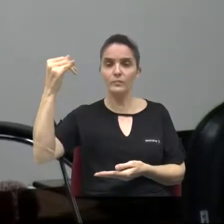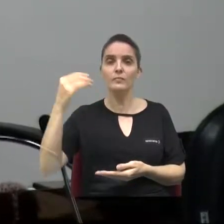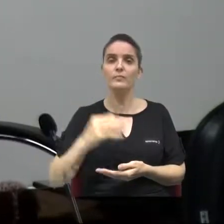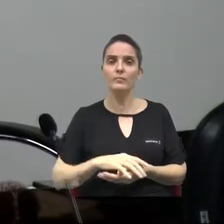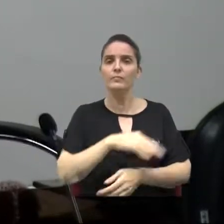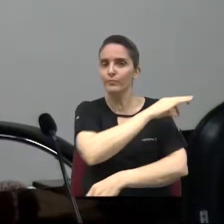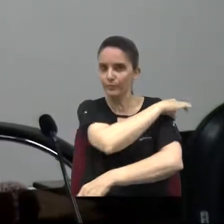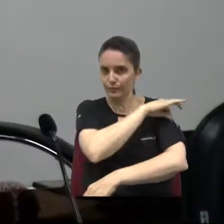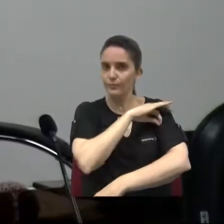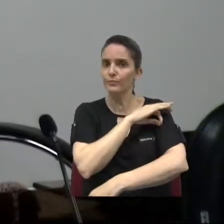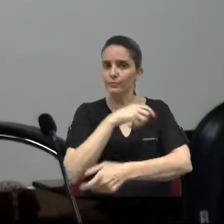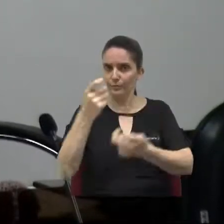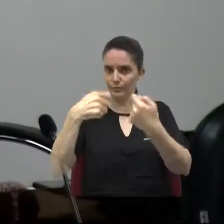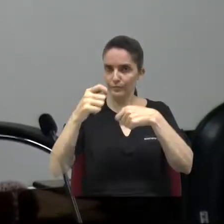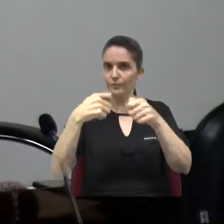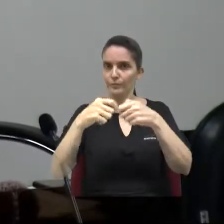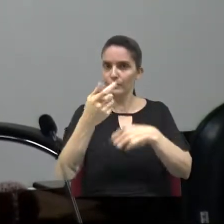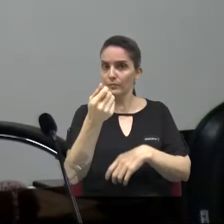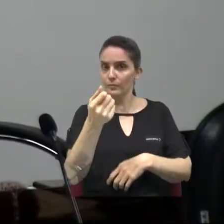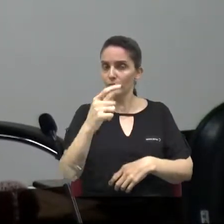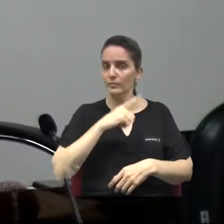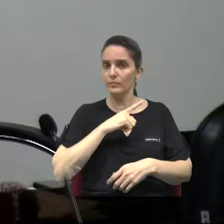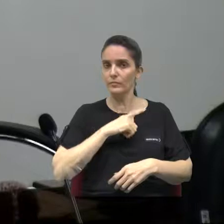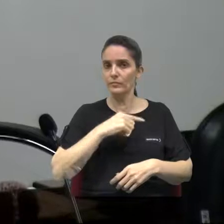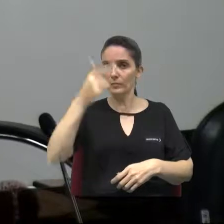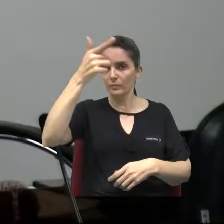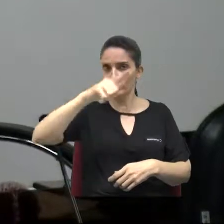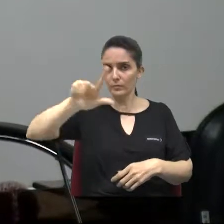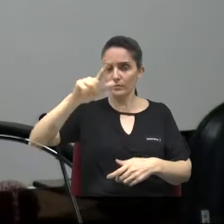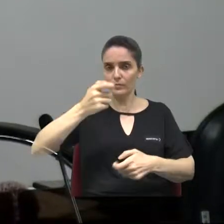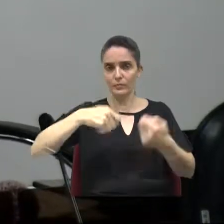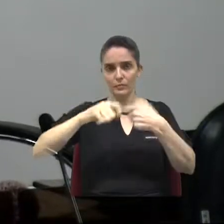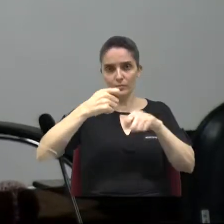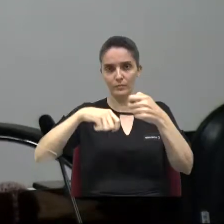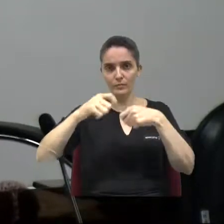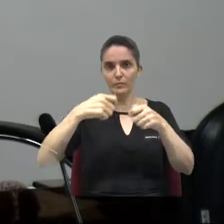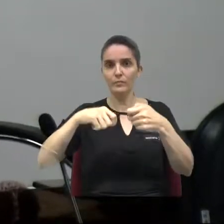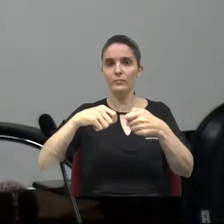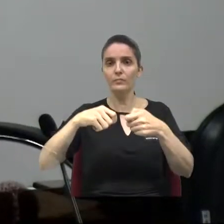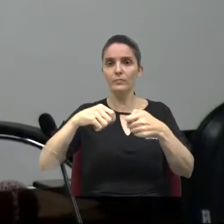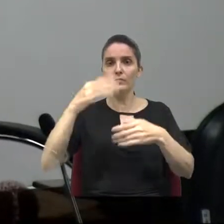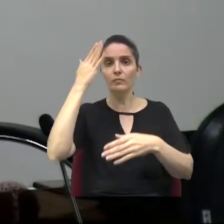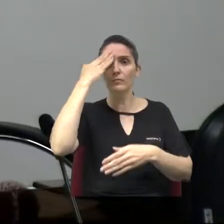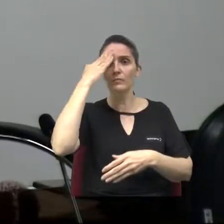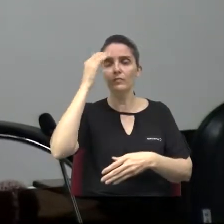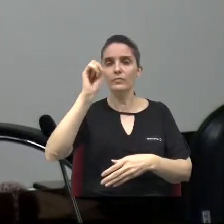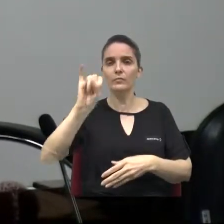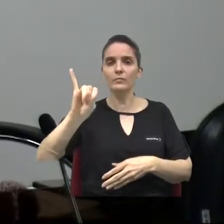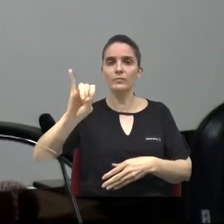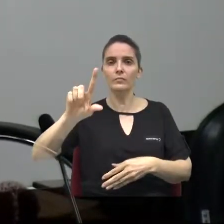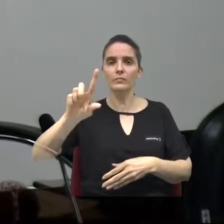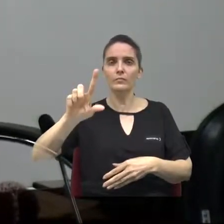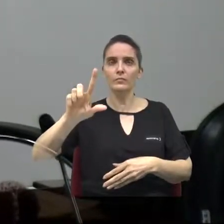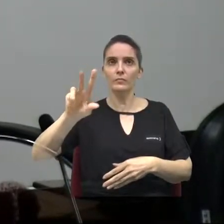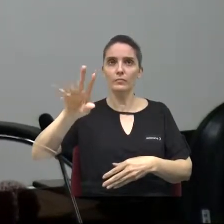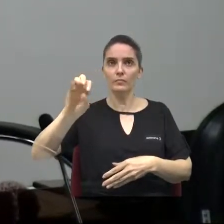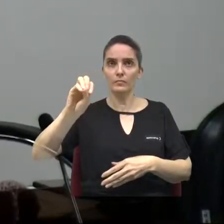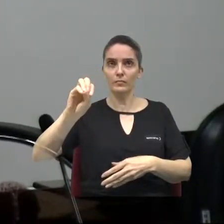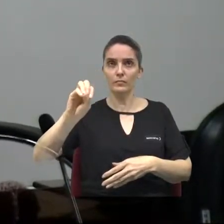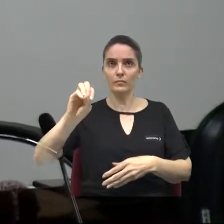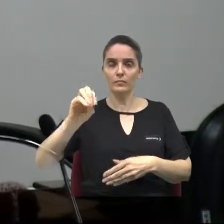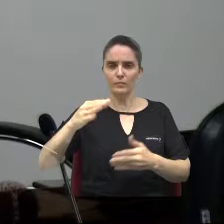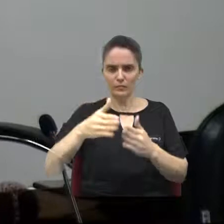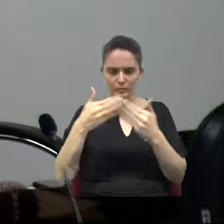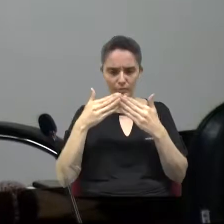prefeito, administra com o dinheiro que tem. As outras administrações, vai lá para ver quanto que o Silvio emprestou. Pesquise a última, por